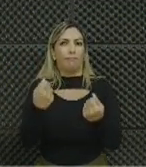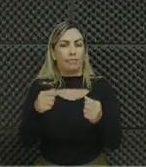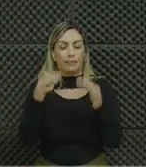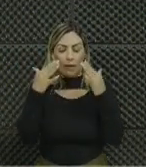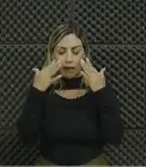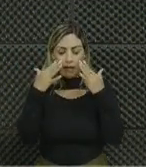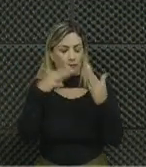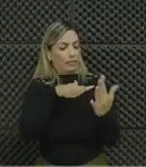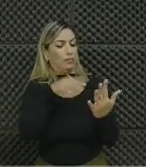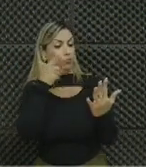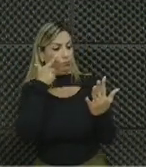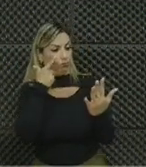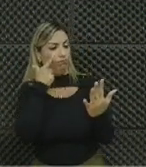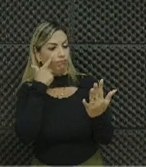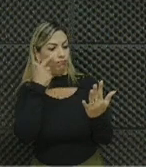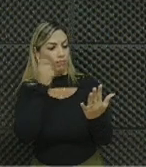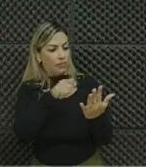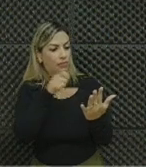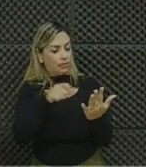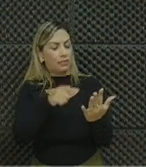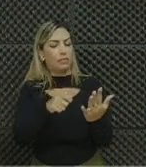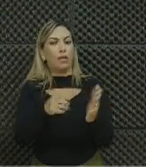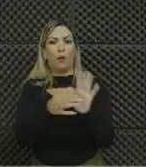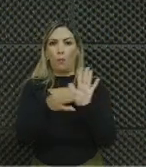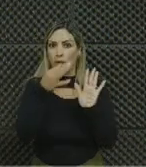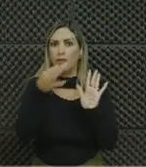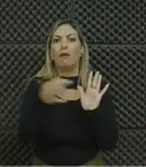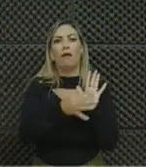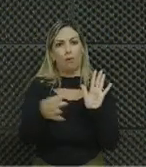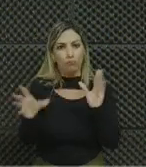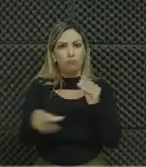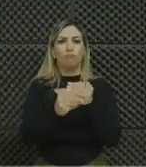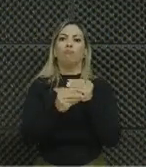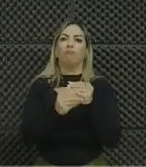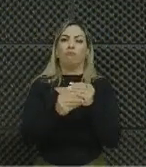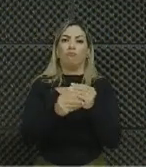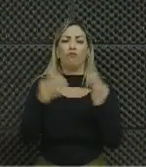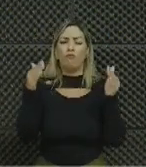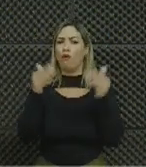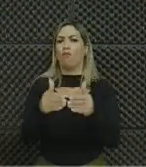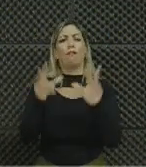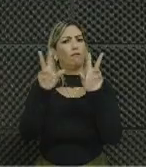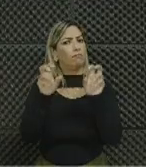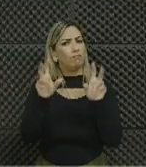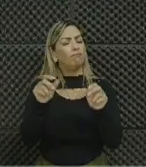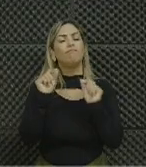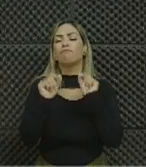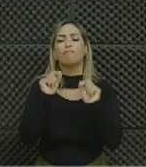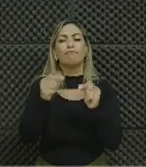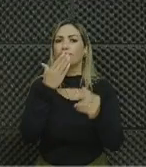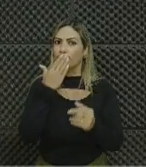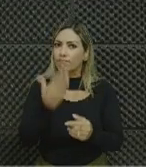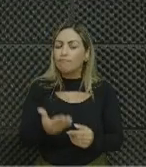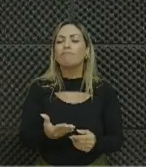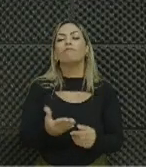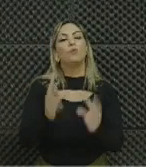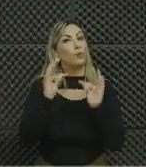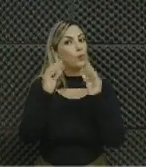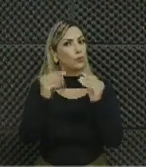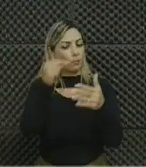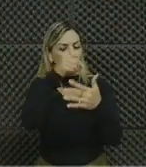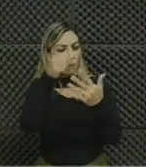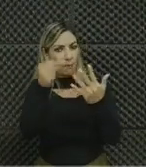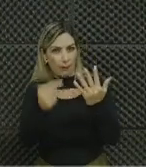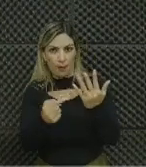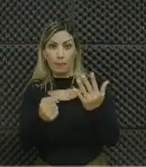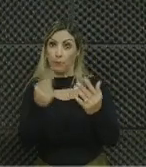Estar atentos. Lembra que é a primeira coisa, né? Focar no tema, ver o que foi pedido, todos aqueles